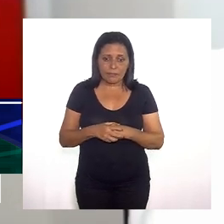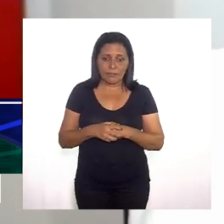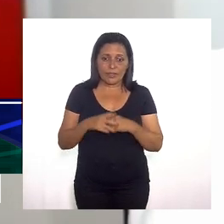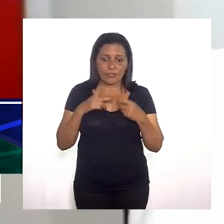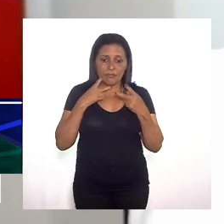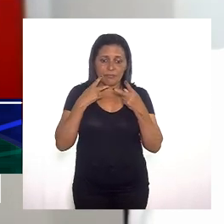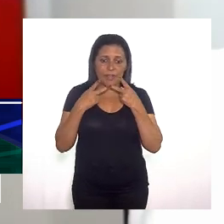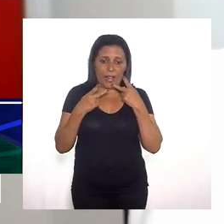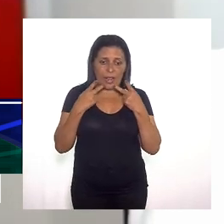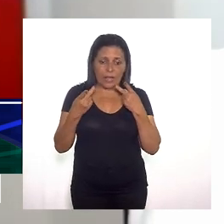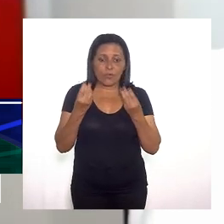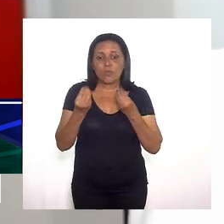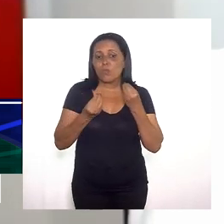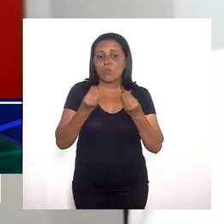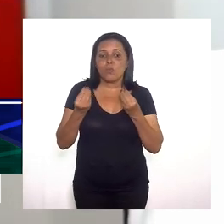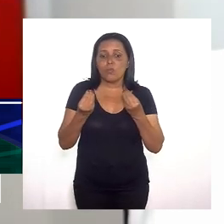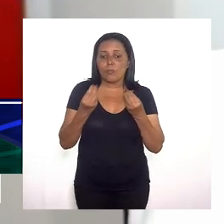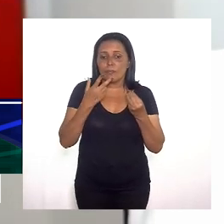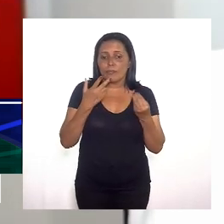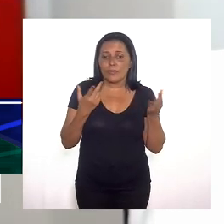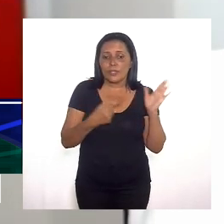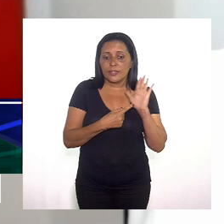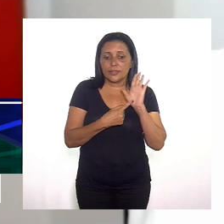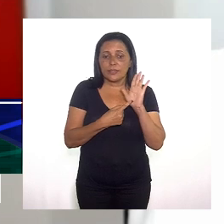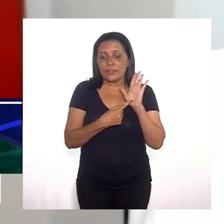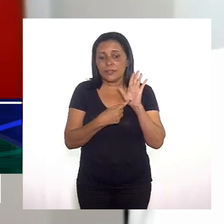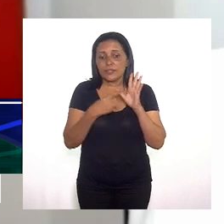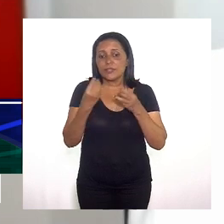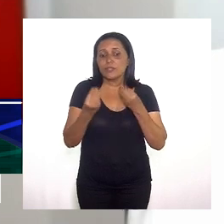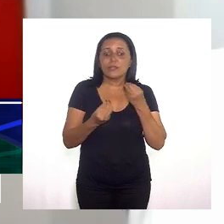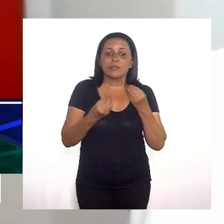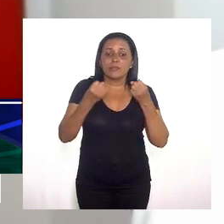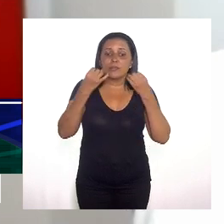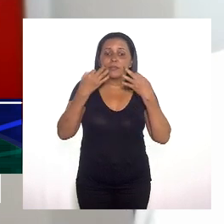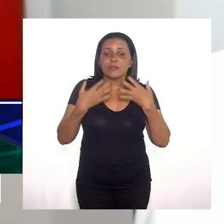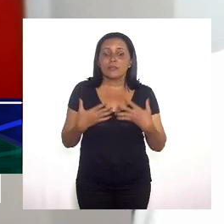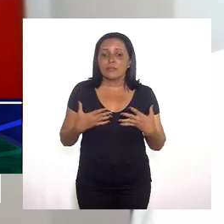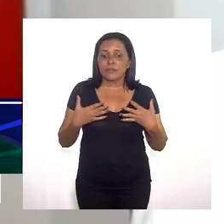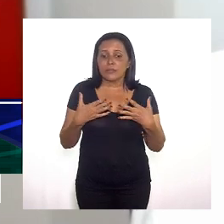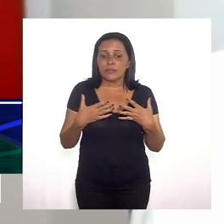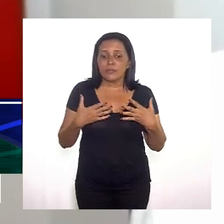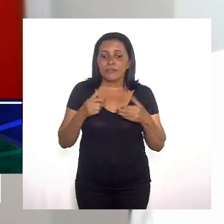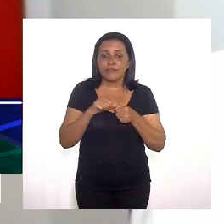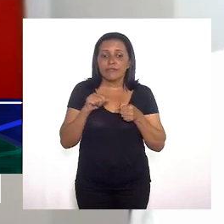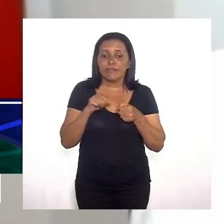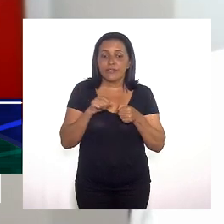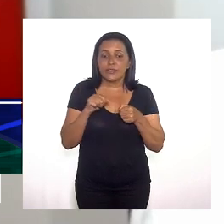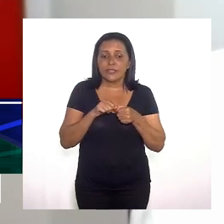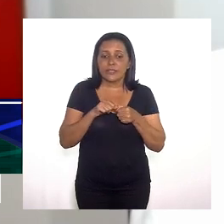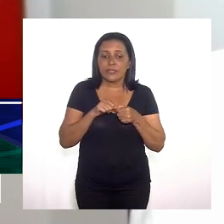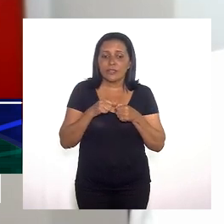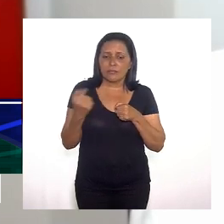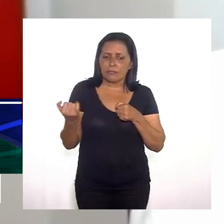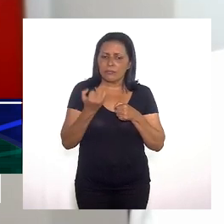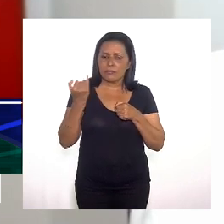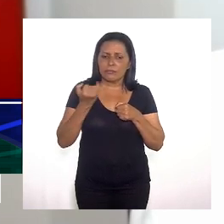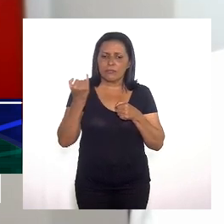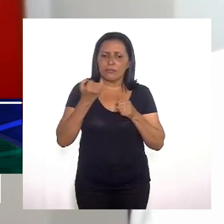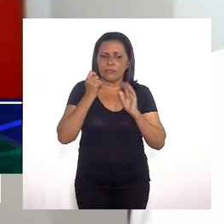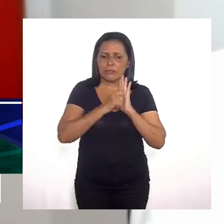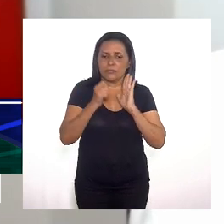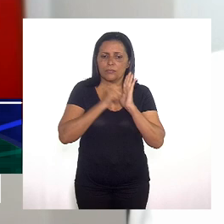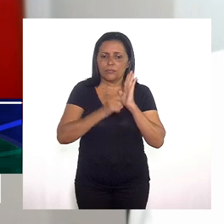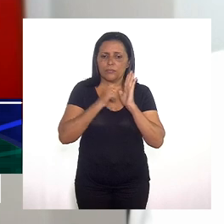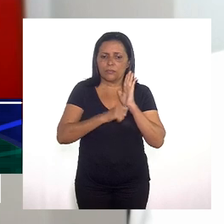falar sobre esses pareceres de juridicidade para a gente fazer valer o que está escrito